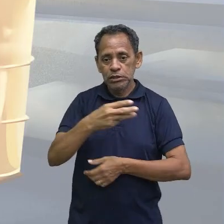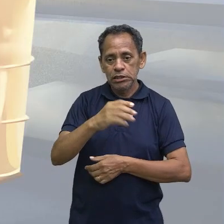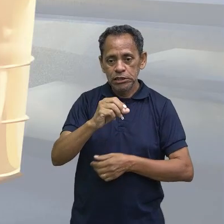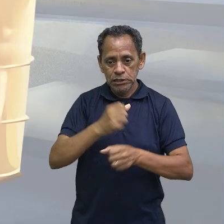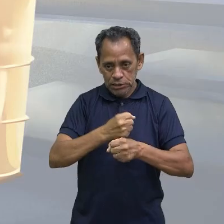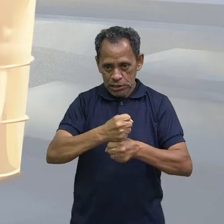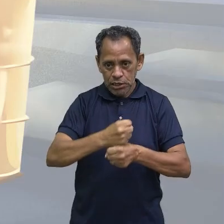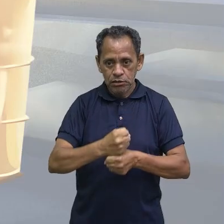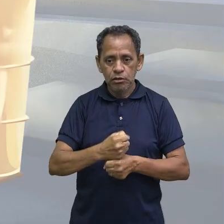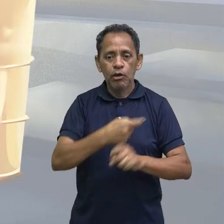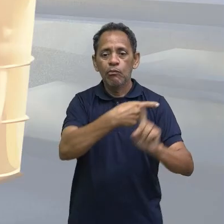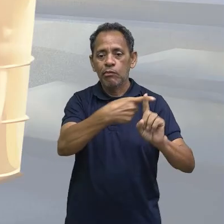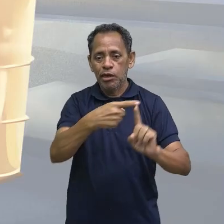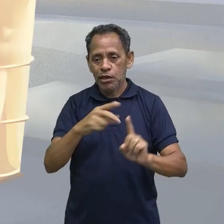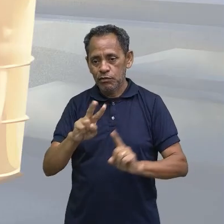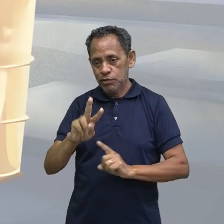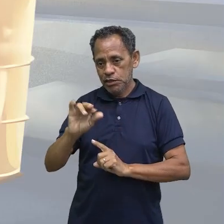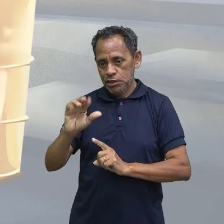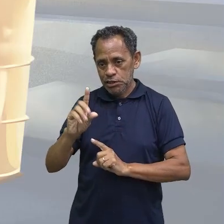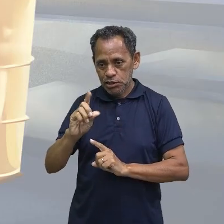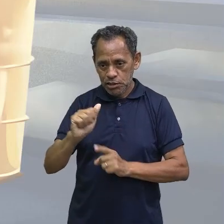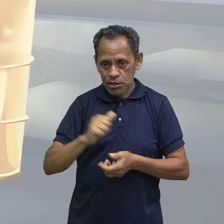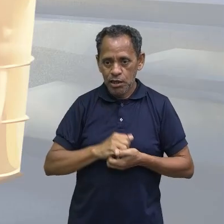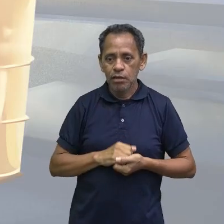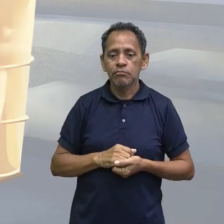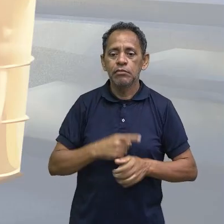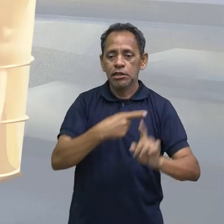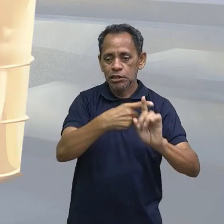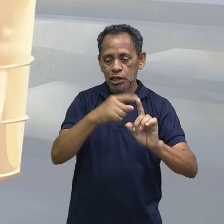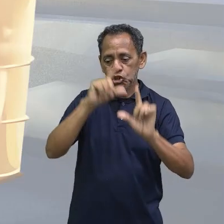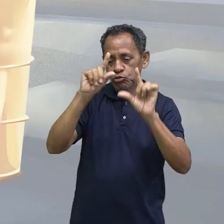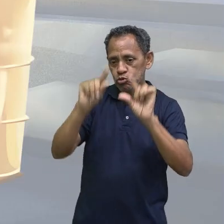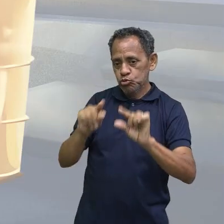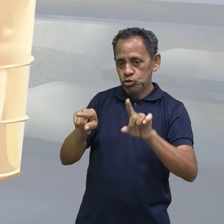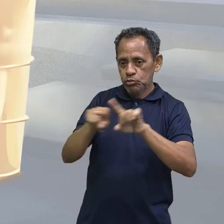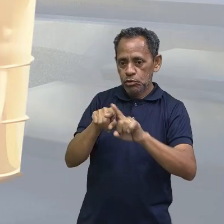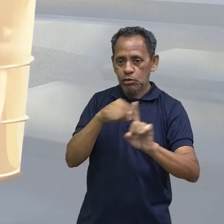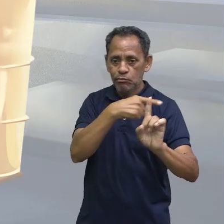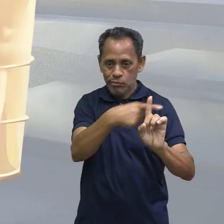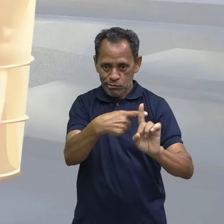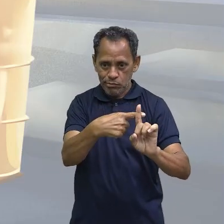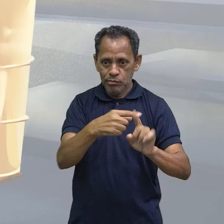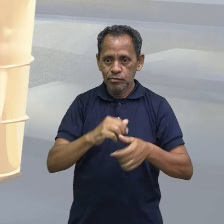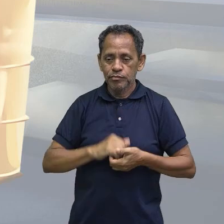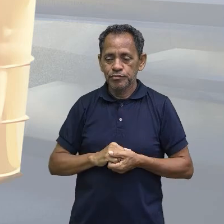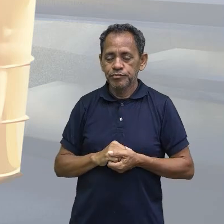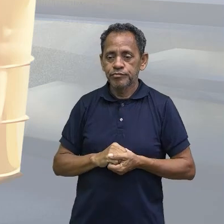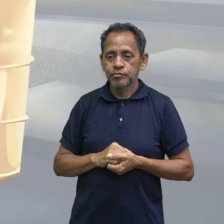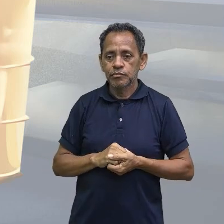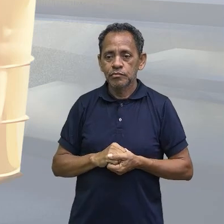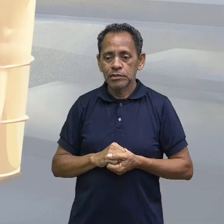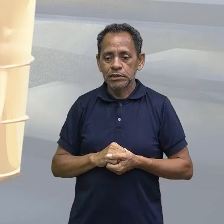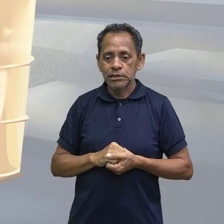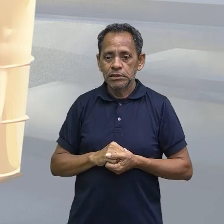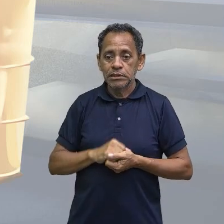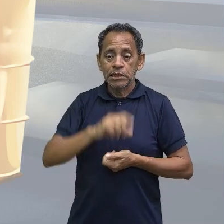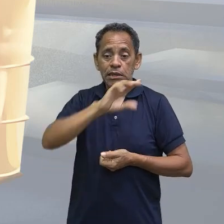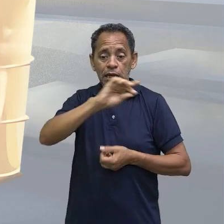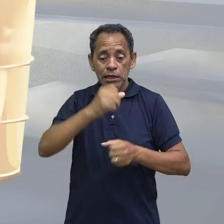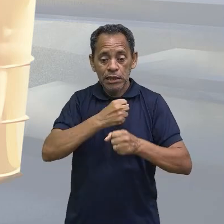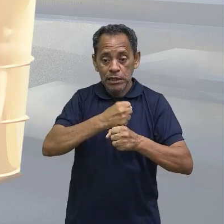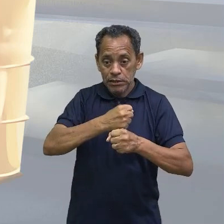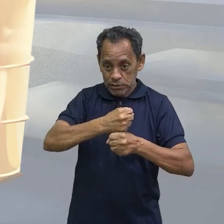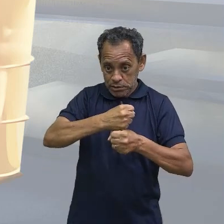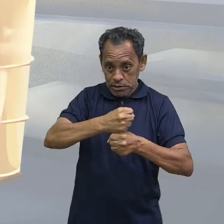30 anos, metade daquele material radioativo, ele decai pela metade, né? Então, ele decai a cada 30 anos. Com o passar